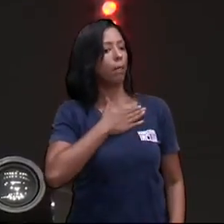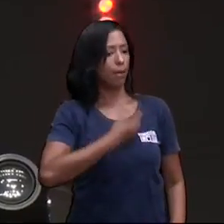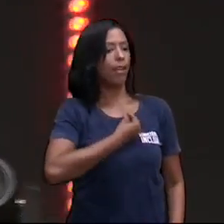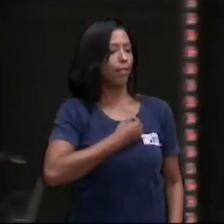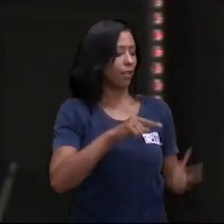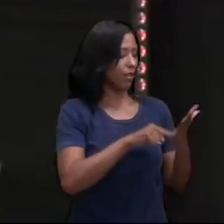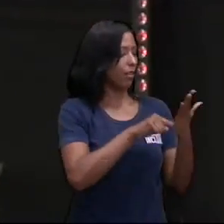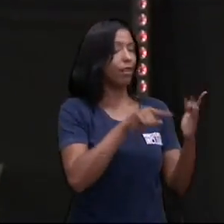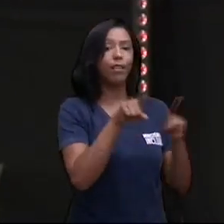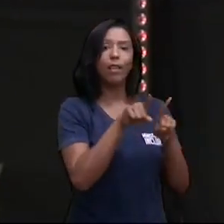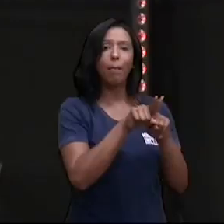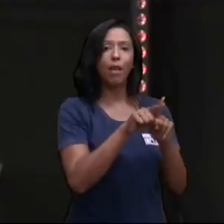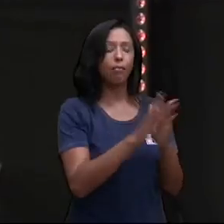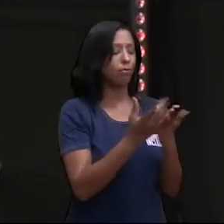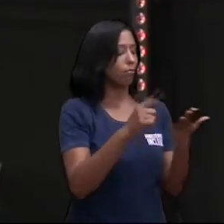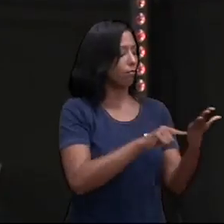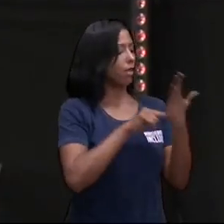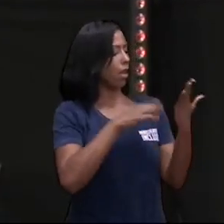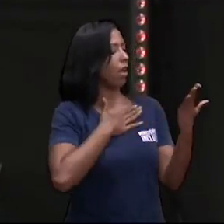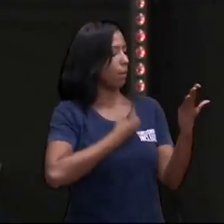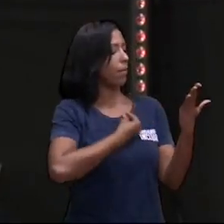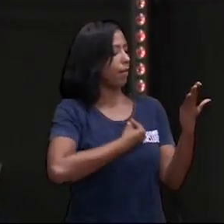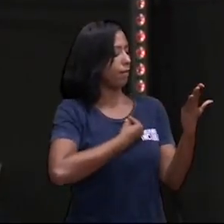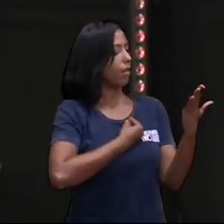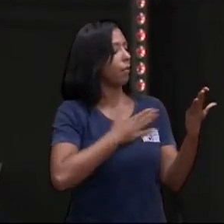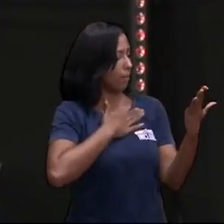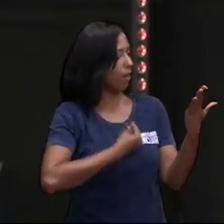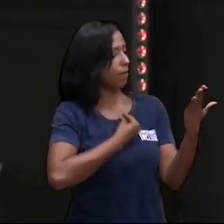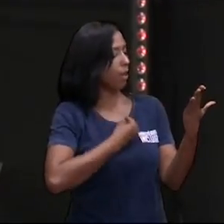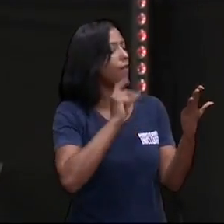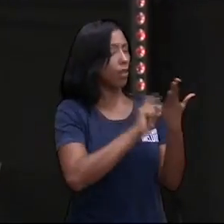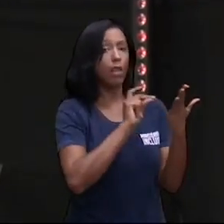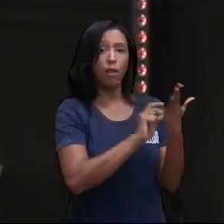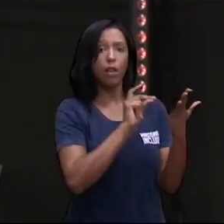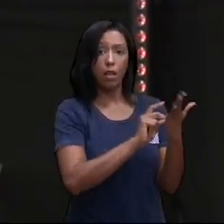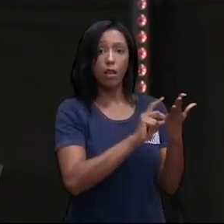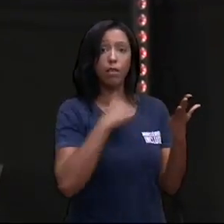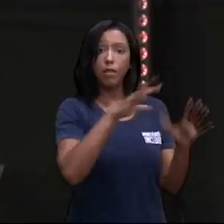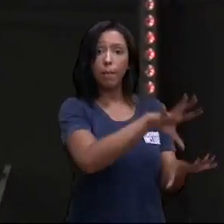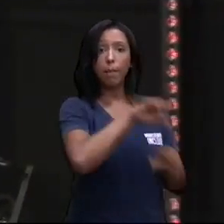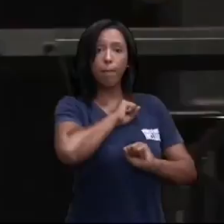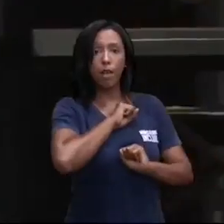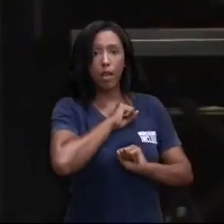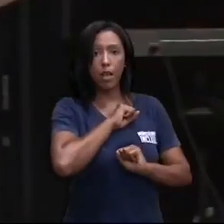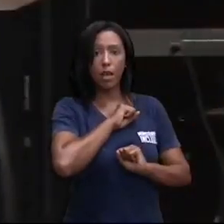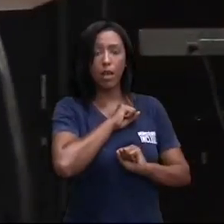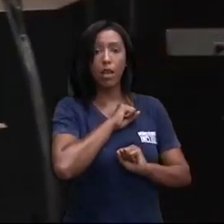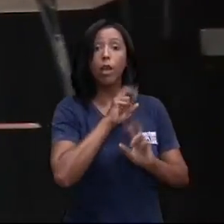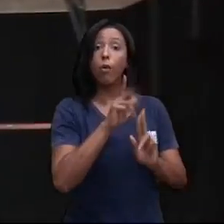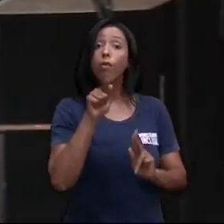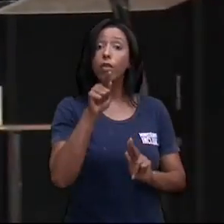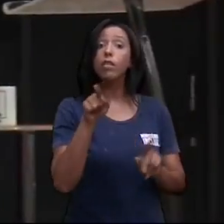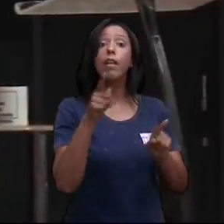e você vai se apropriando de cada uma dessas palavras como palavras que você diria isso